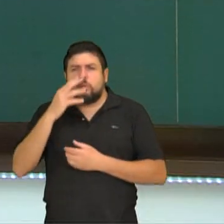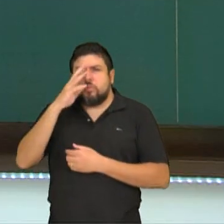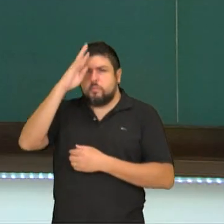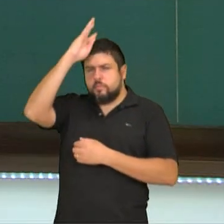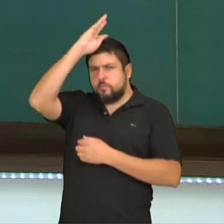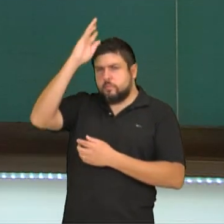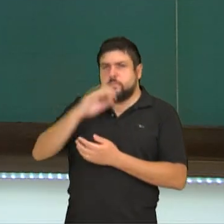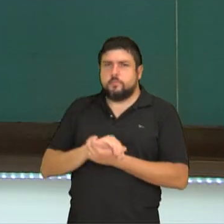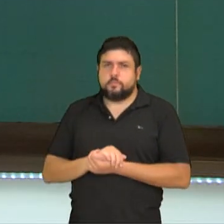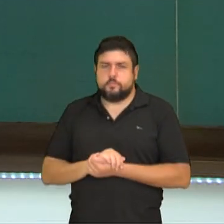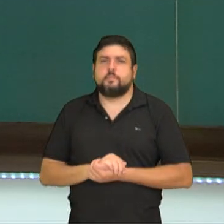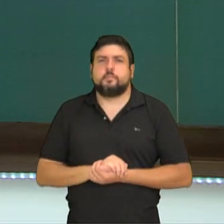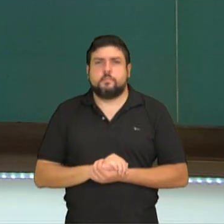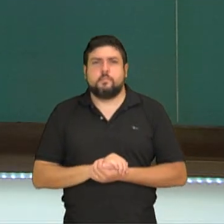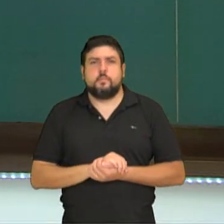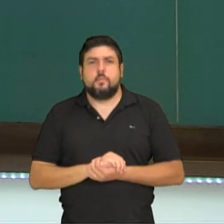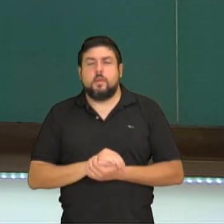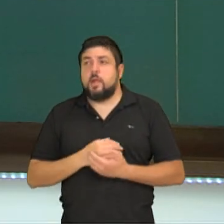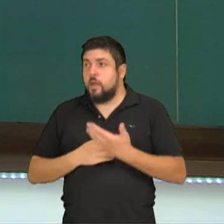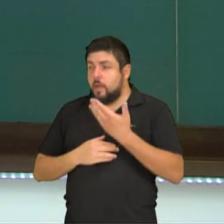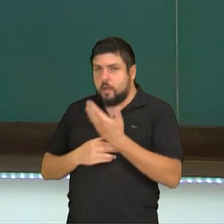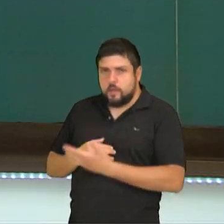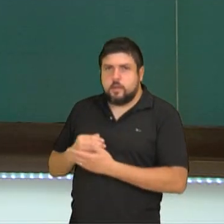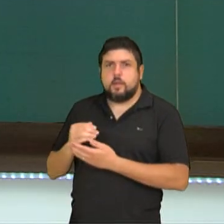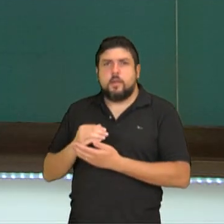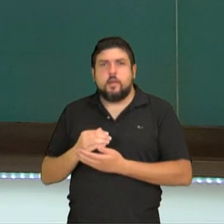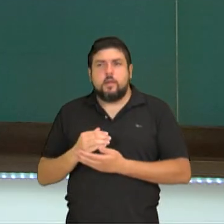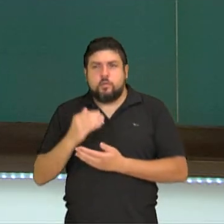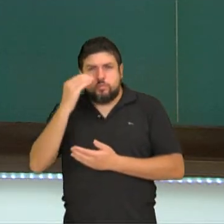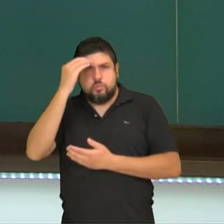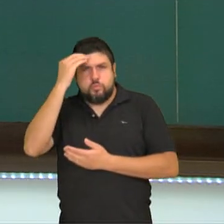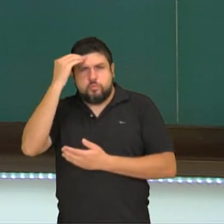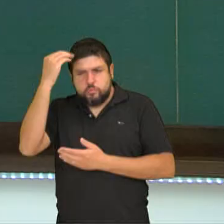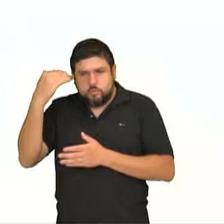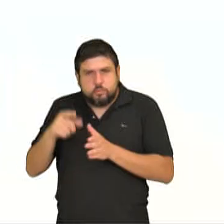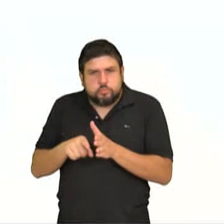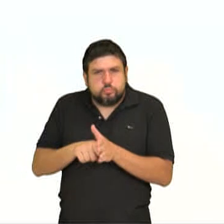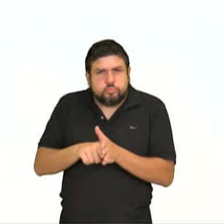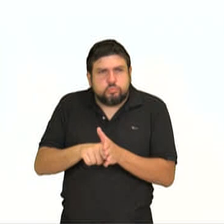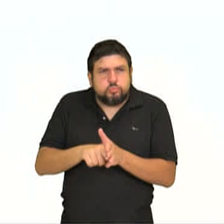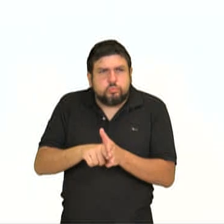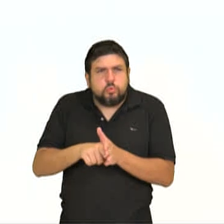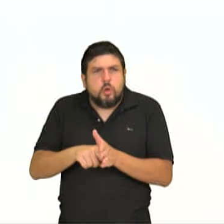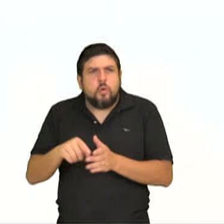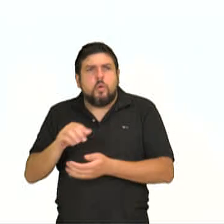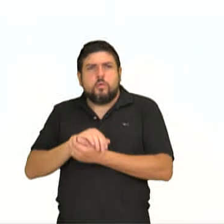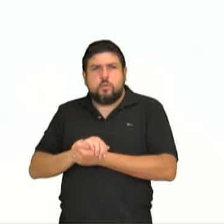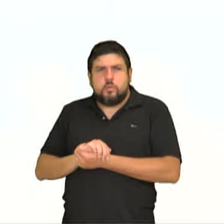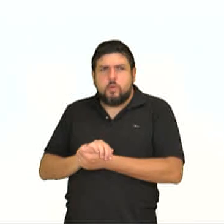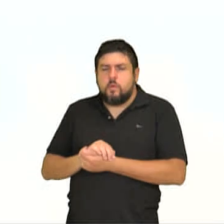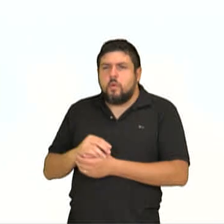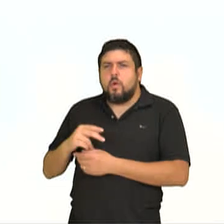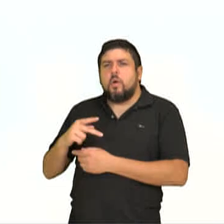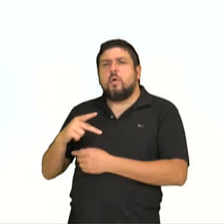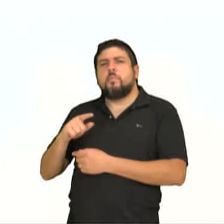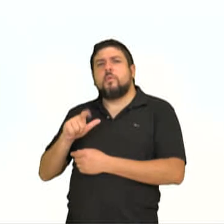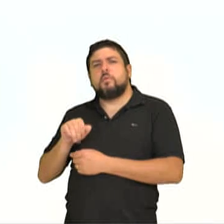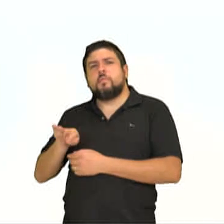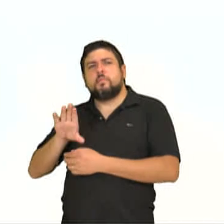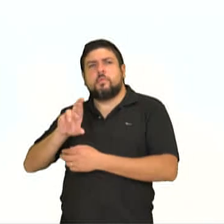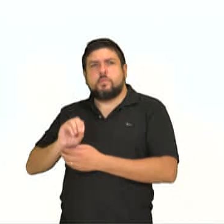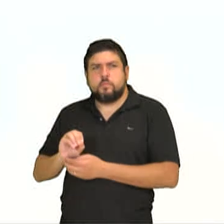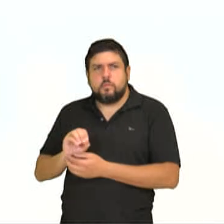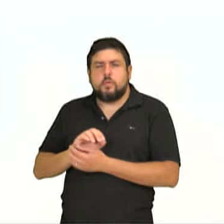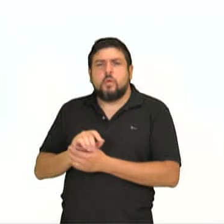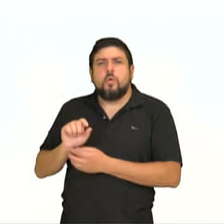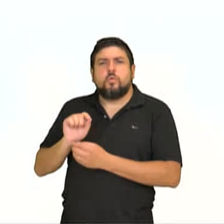aqui um trecho de uma fonte do historiador conhecido como Políbio, né, desta época, que viveu mais ou menos no século II a.C., e ele